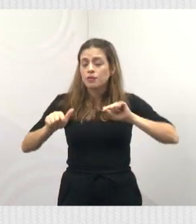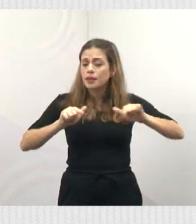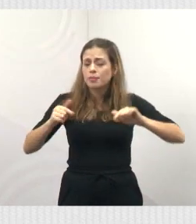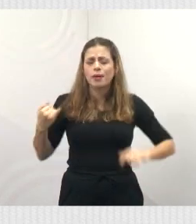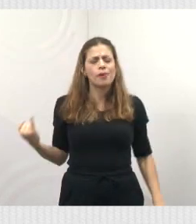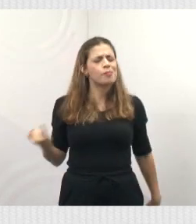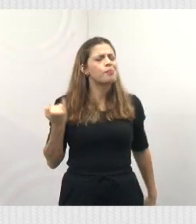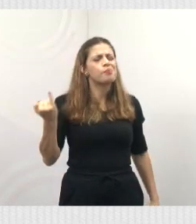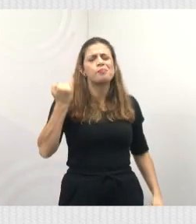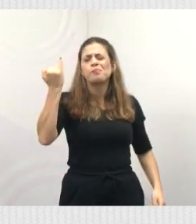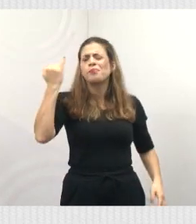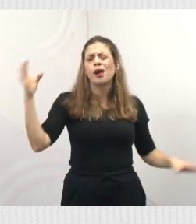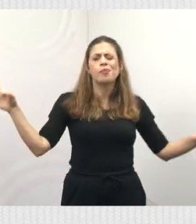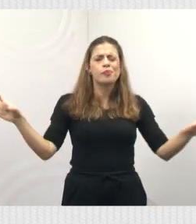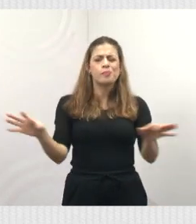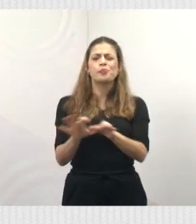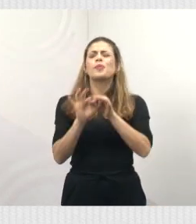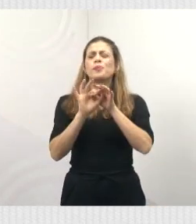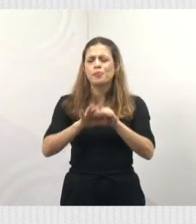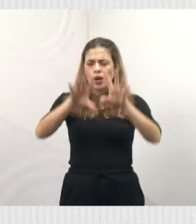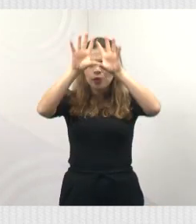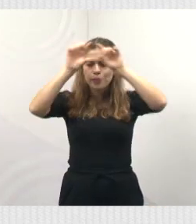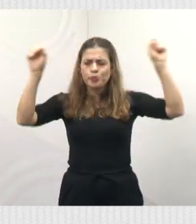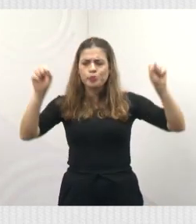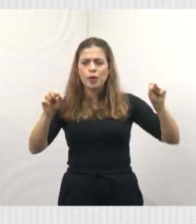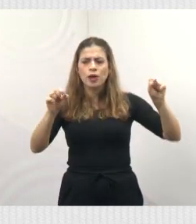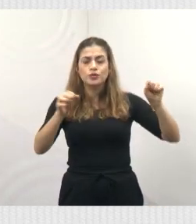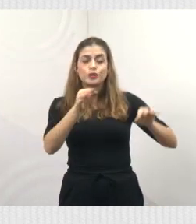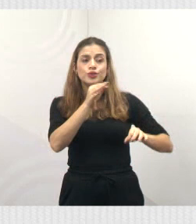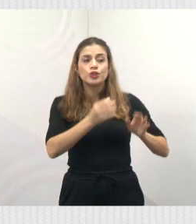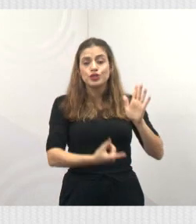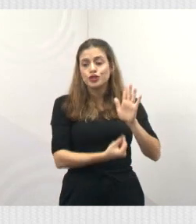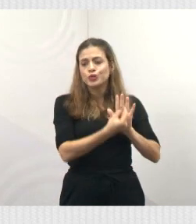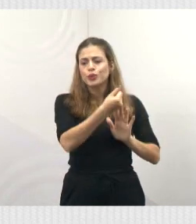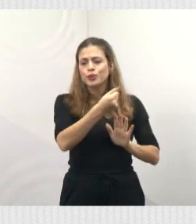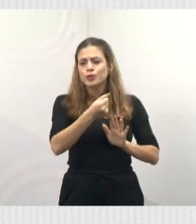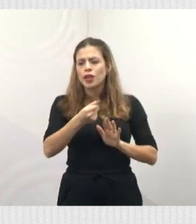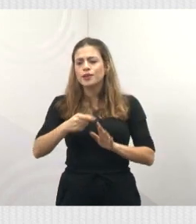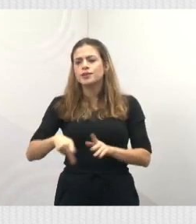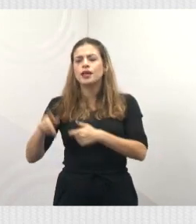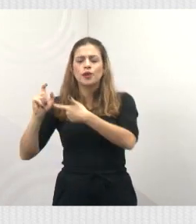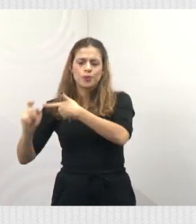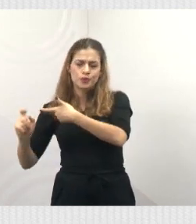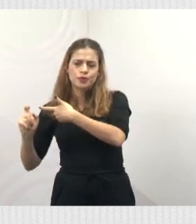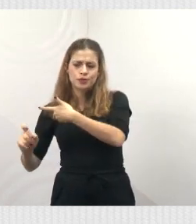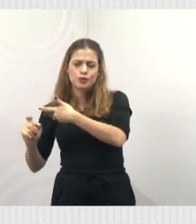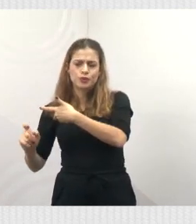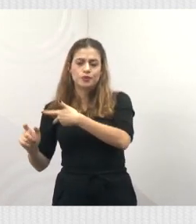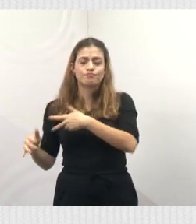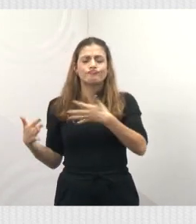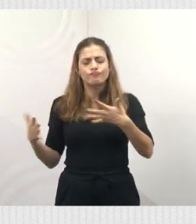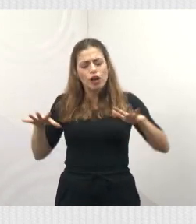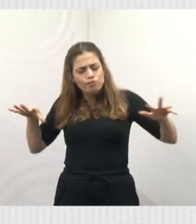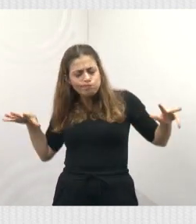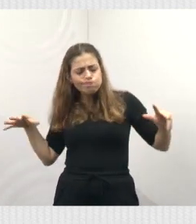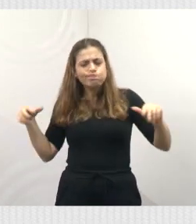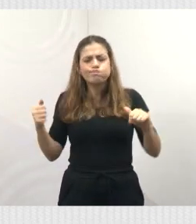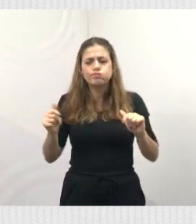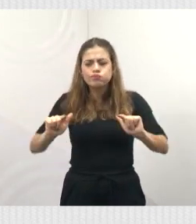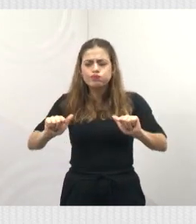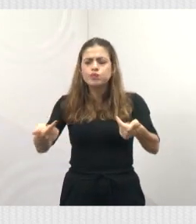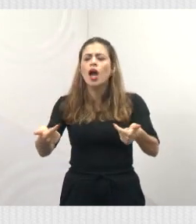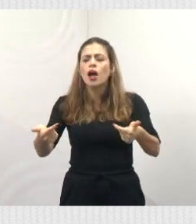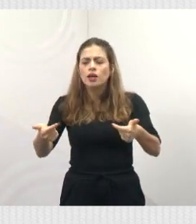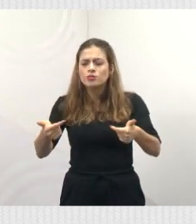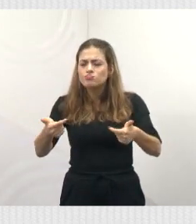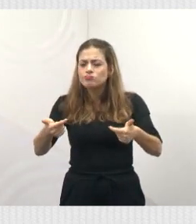trabalho de interlocução entre o Tribunal de Contas e o Poder Executivo. Esses são os apontamentos que nós vamos enfrentar o tempo todo. Porque não